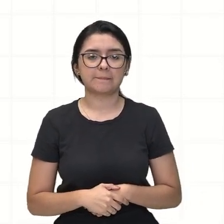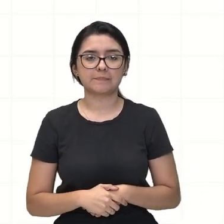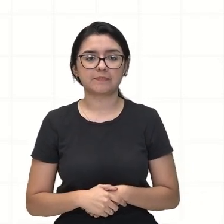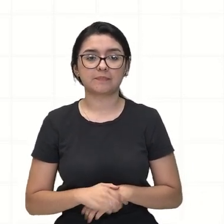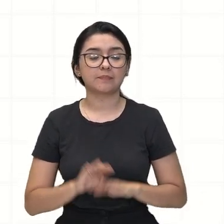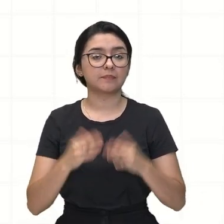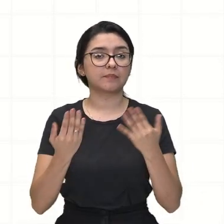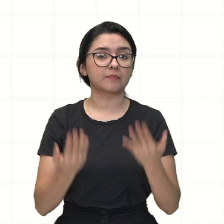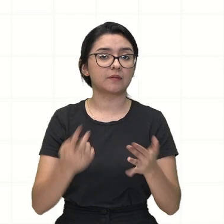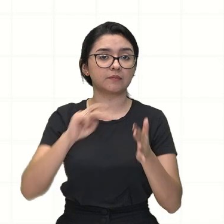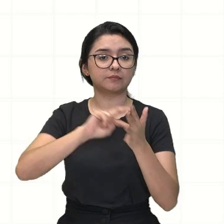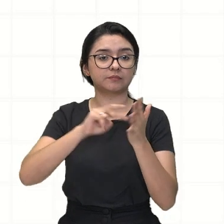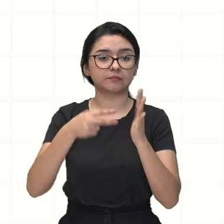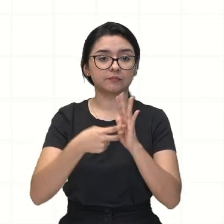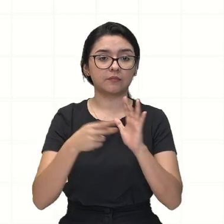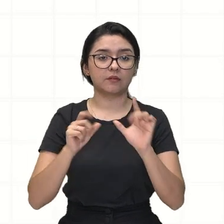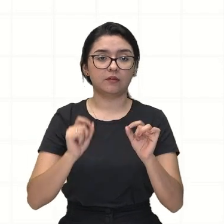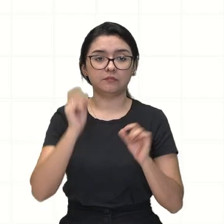Isso